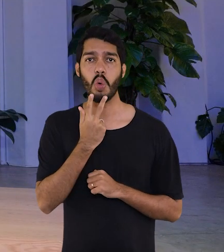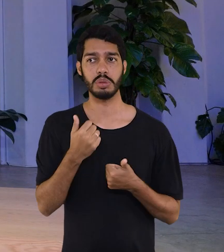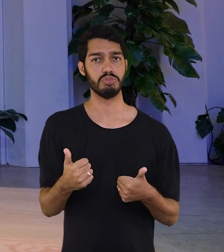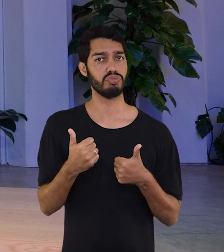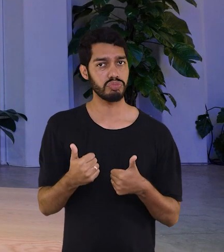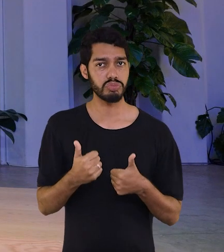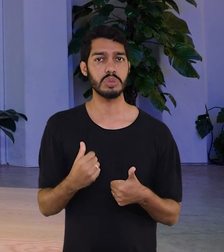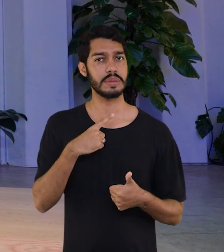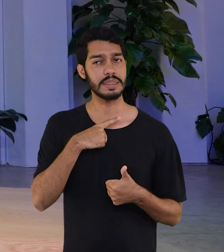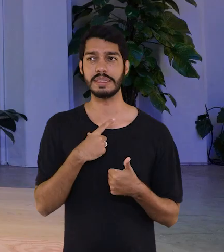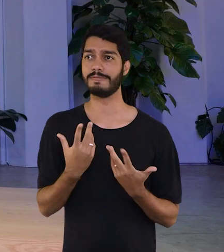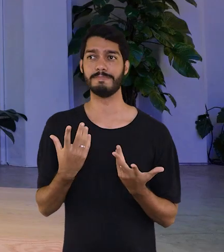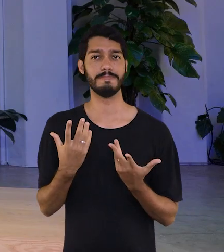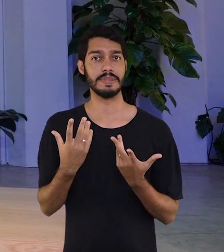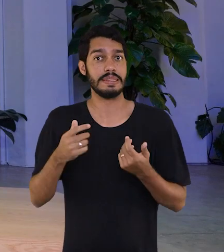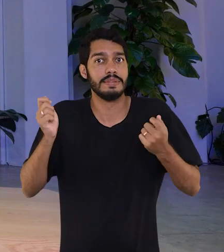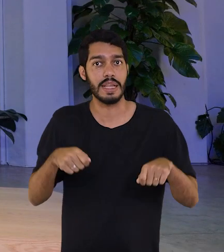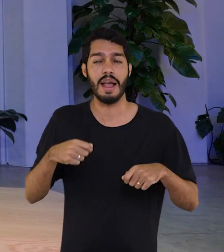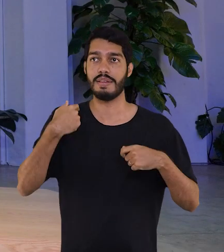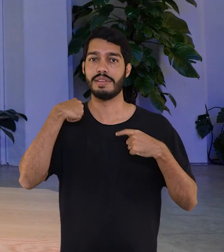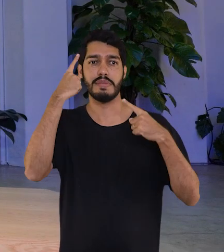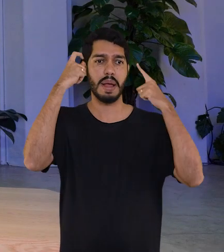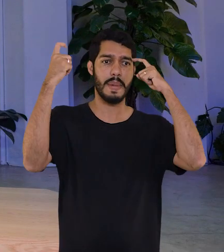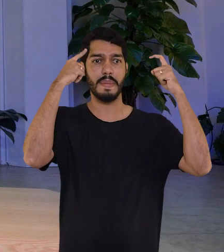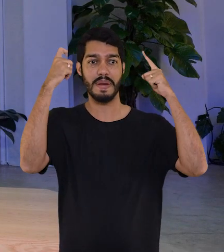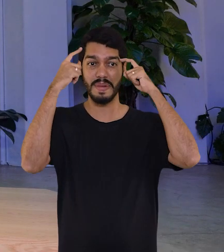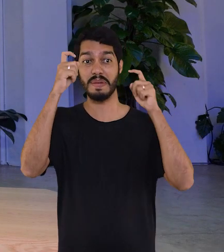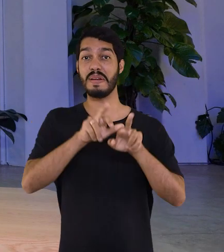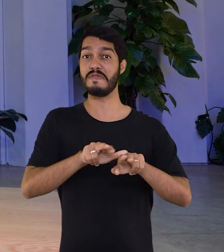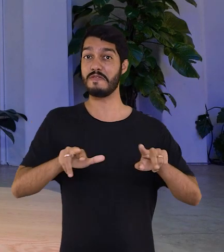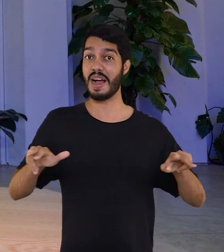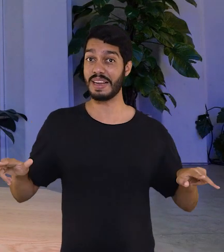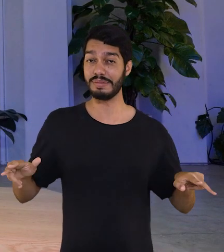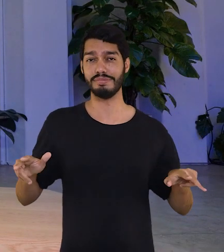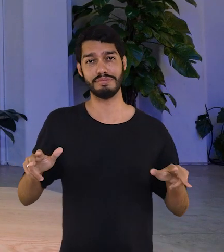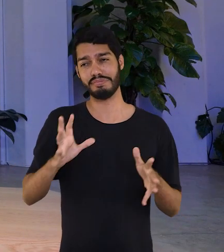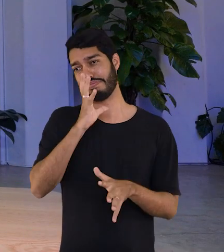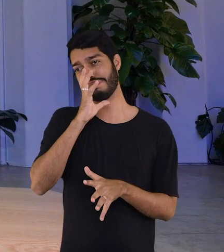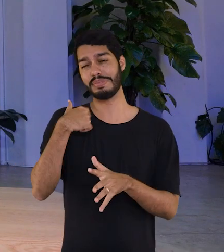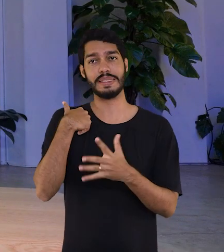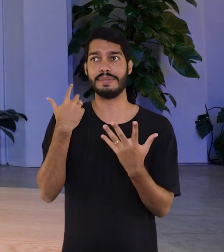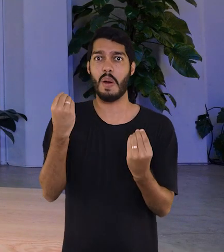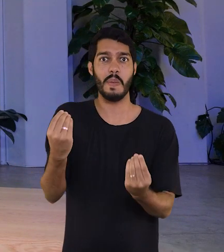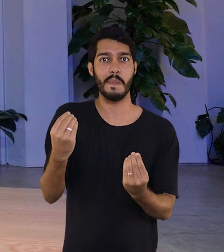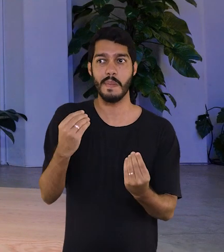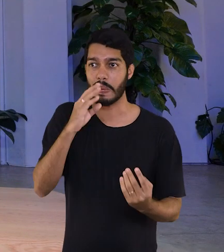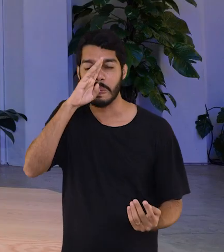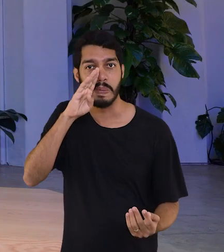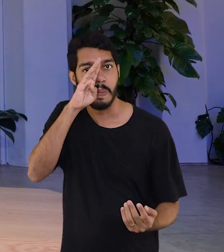Então, voz está ficando muito bom. Cara, tem um espaço enorme para criatividade. Então, na pergunta da Lívia, cara, é